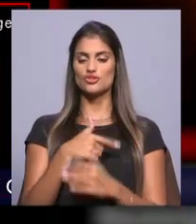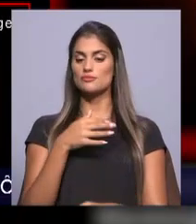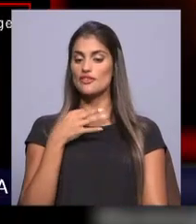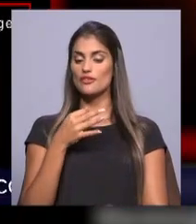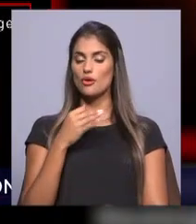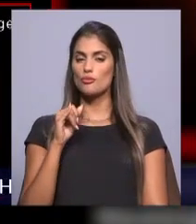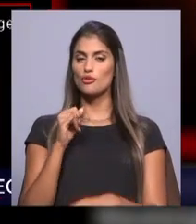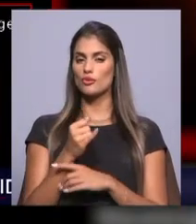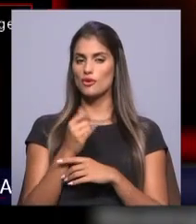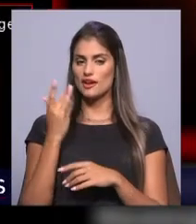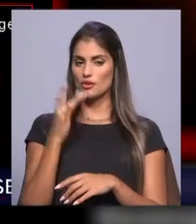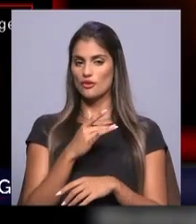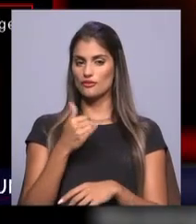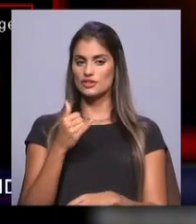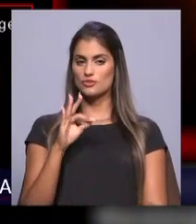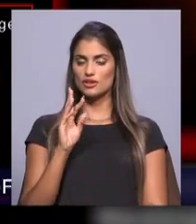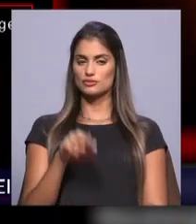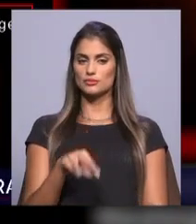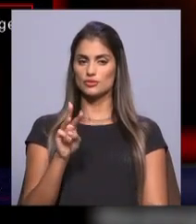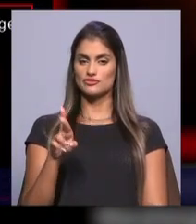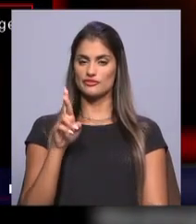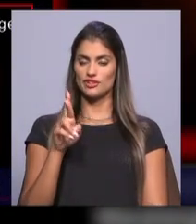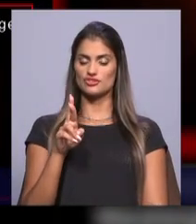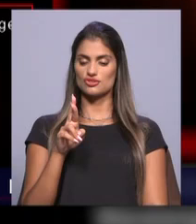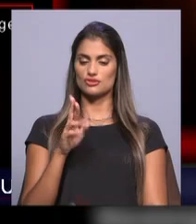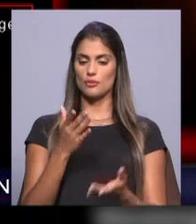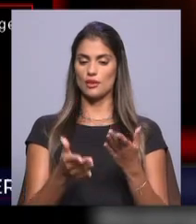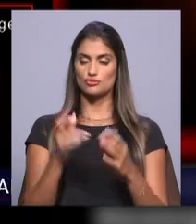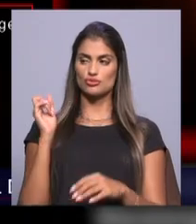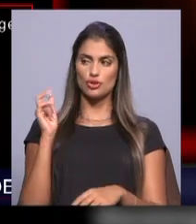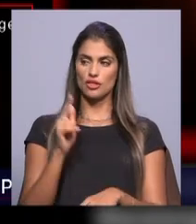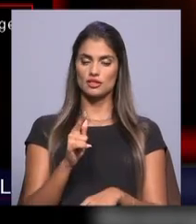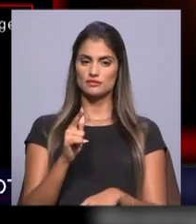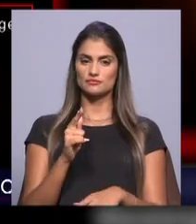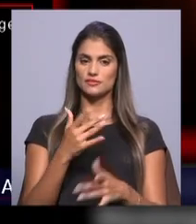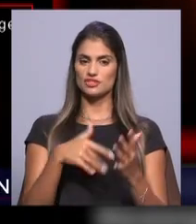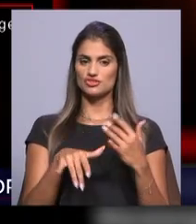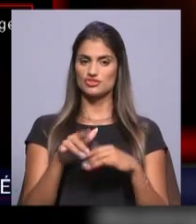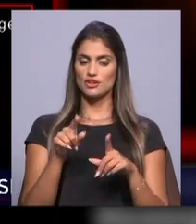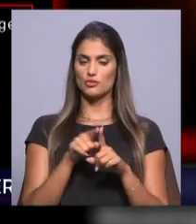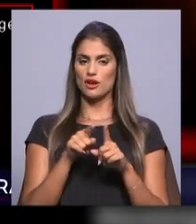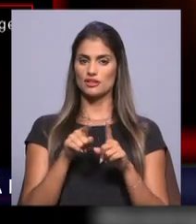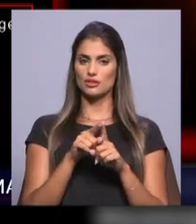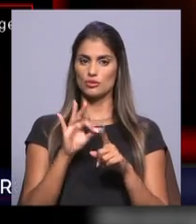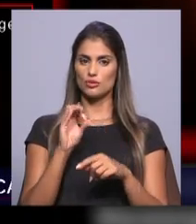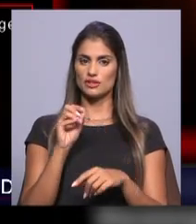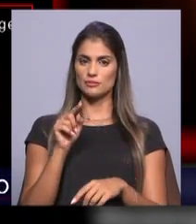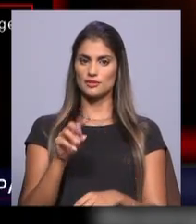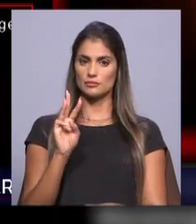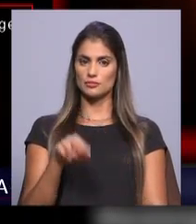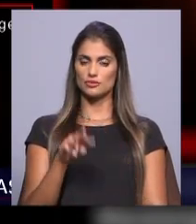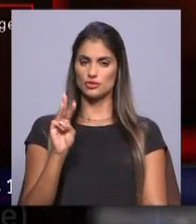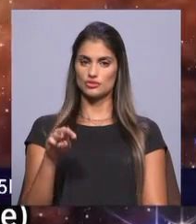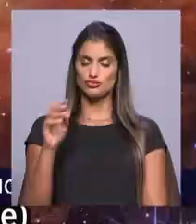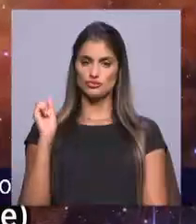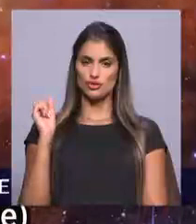negro, Cristiana, com 24 milhões de vezes a massa do Sol e que emite energia equivalente a 40 mil milhões de vezes o nosso